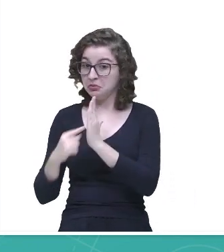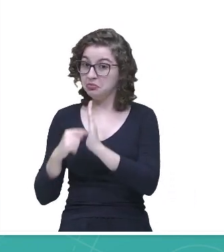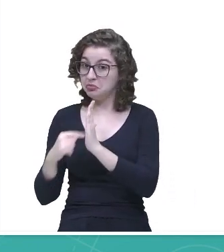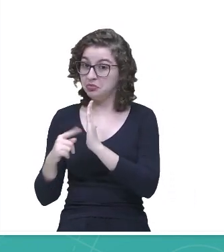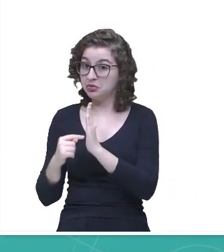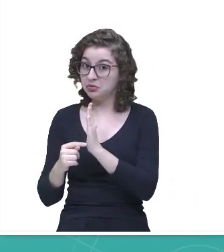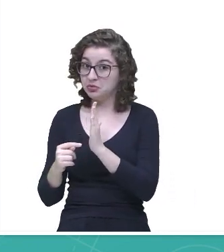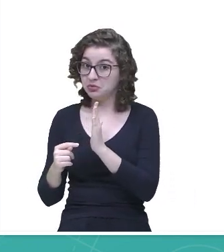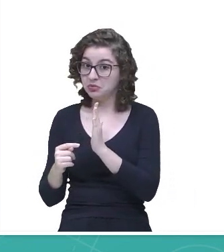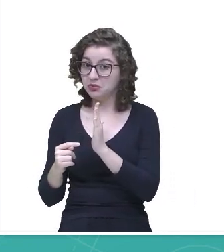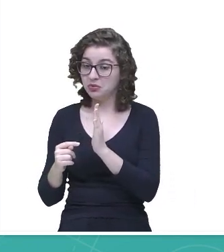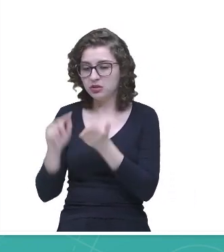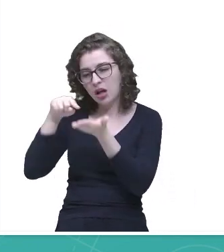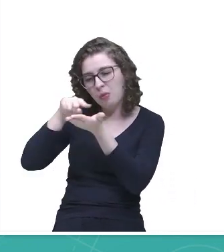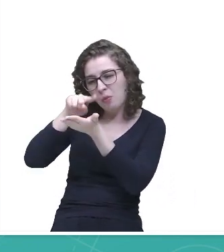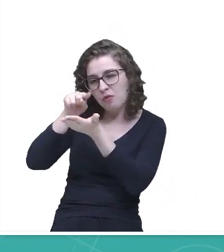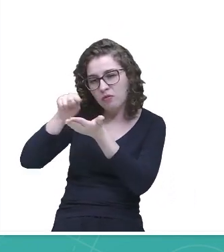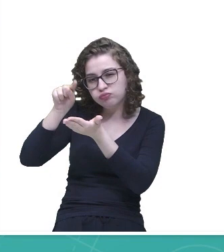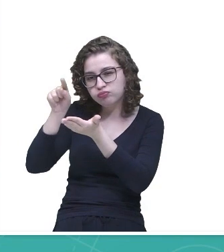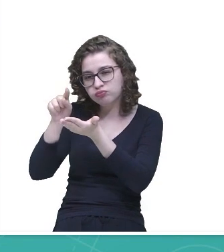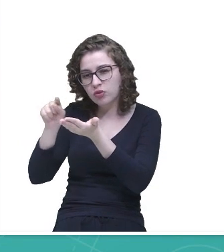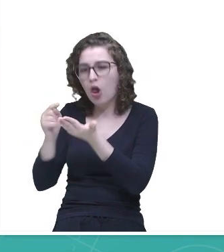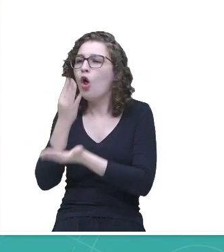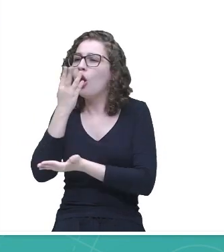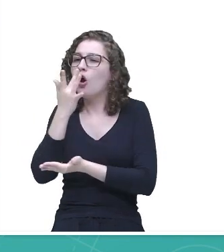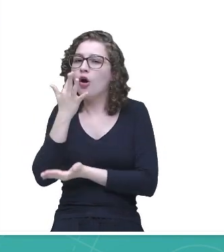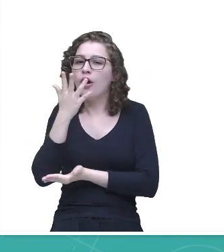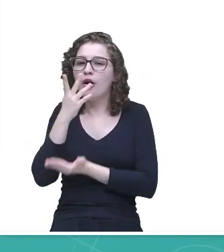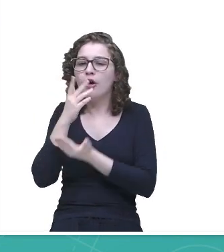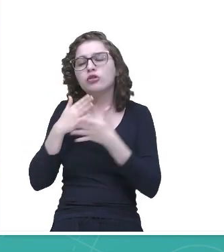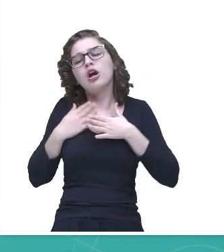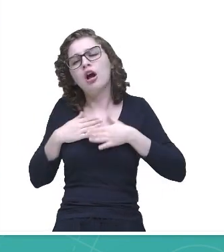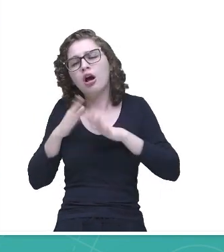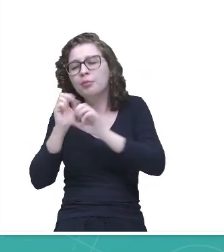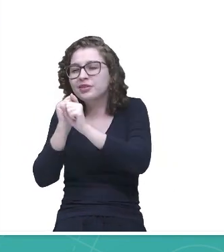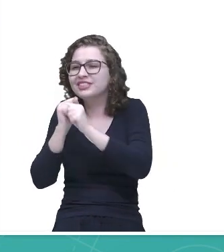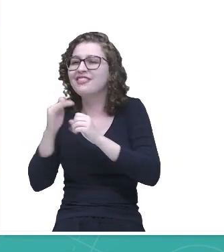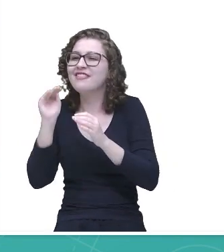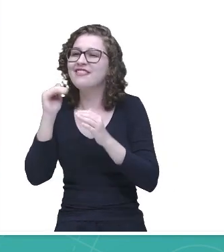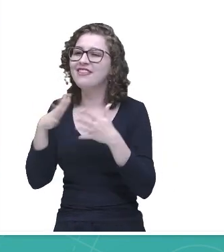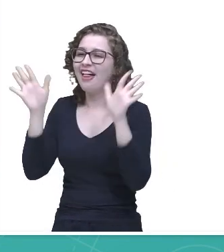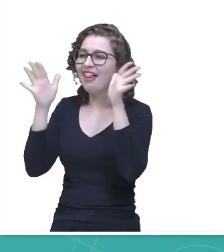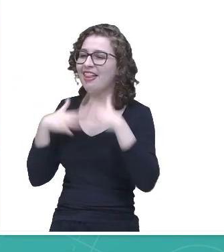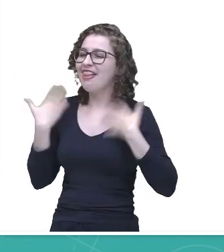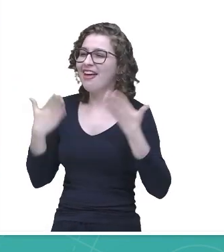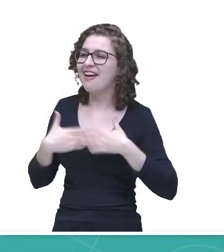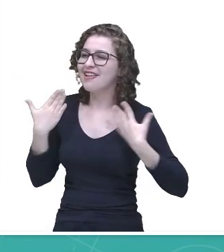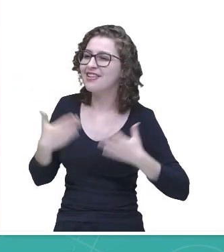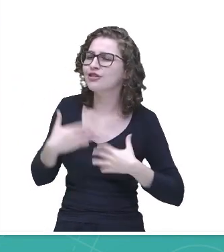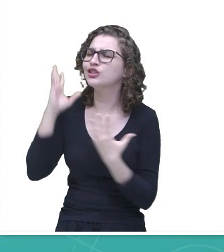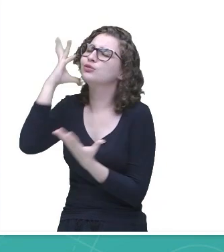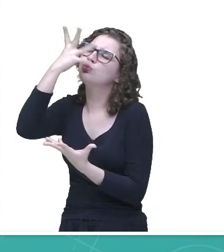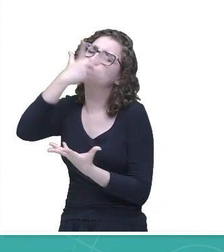não vai trabalhar com contornos, vai ser as cores mais calmas, mais alegres, né? Trazendo o que há de belo